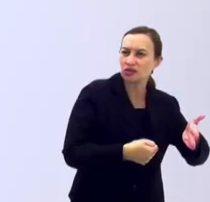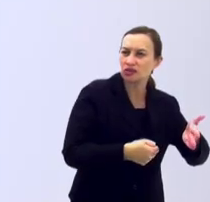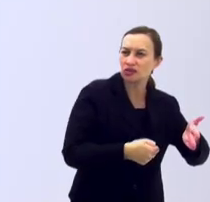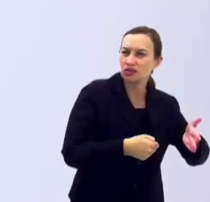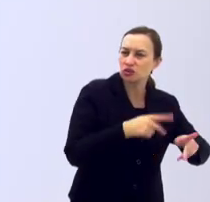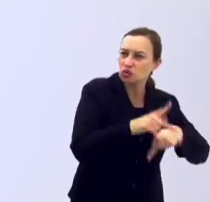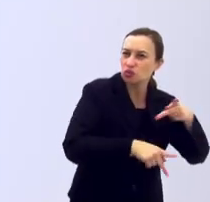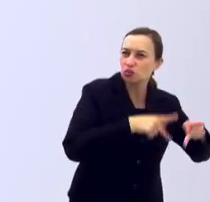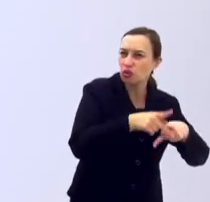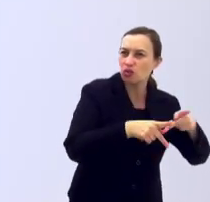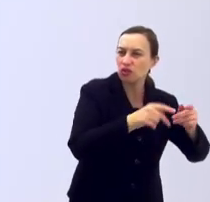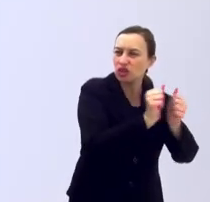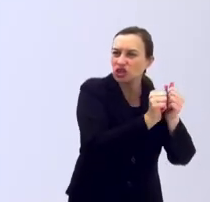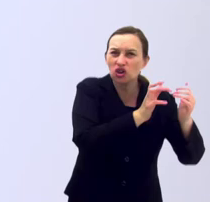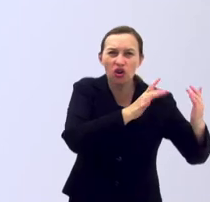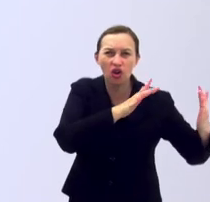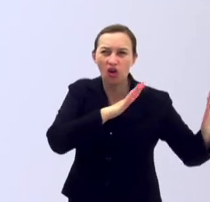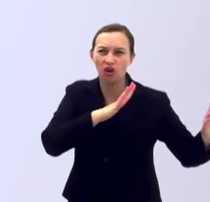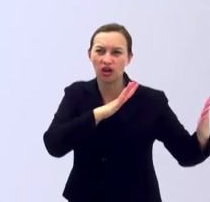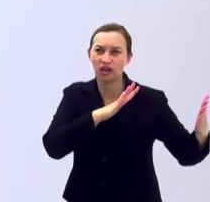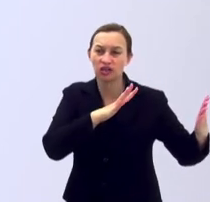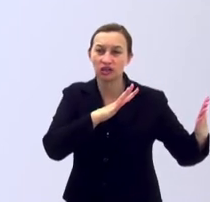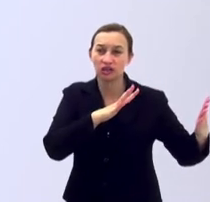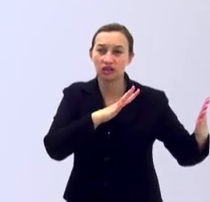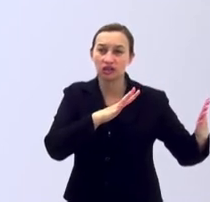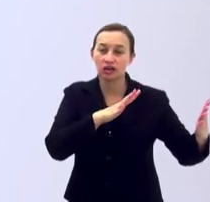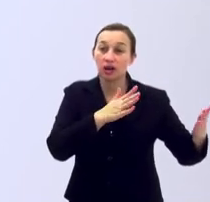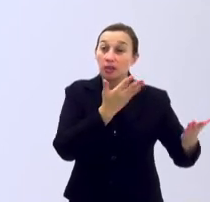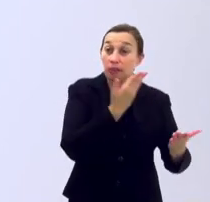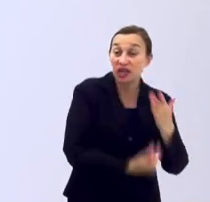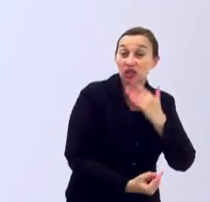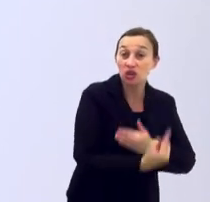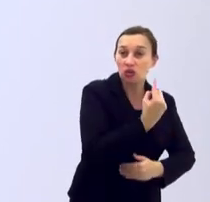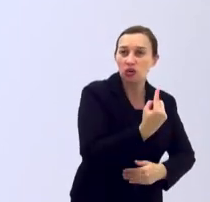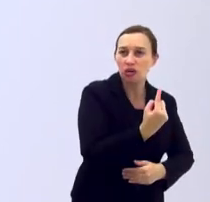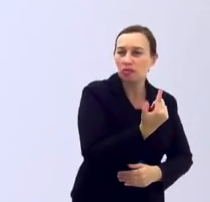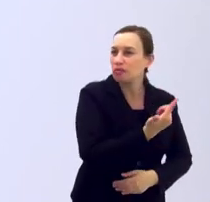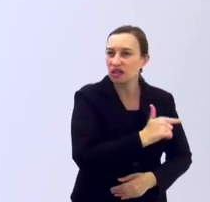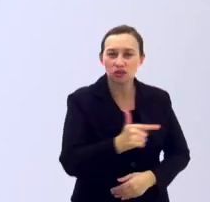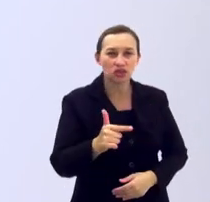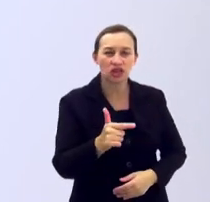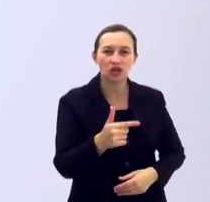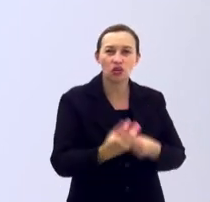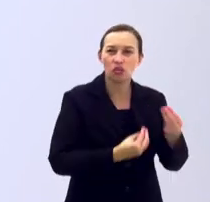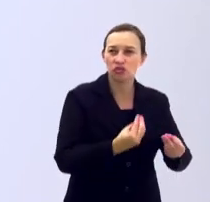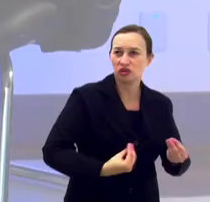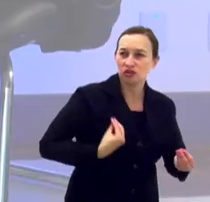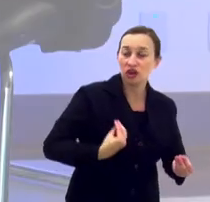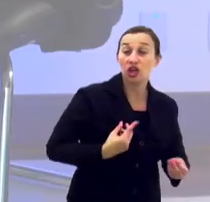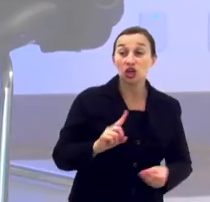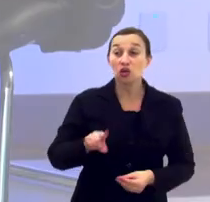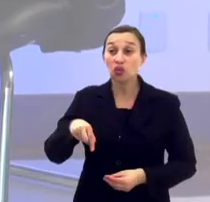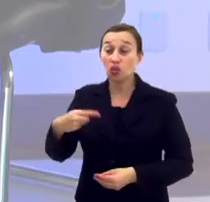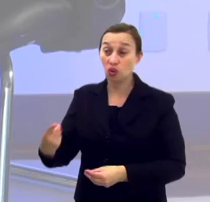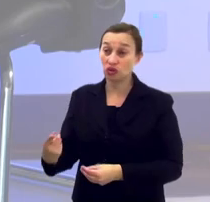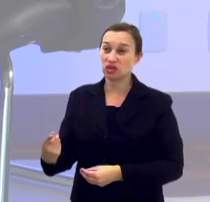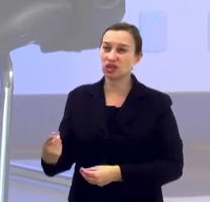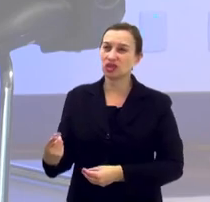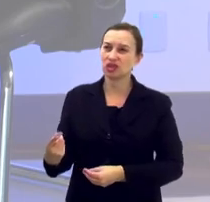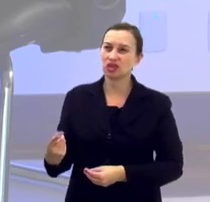por mais inglória que ela seja. Como eu disse, basta perder uma para não ter mais condição de sobreviver. Certo. E